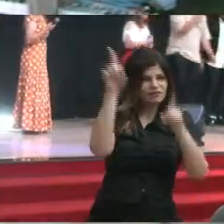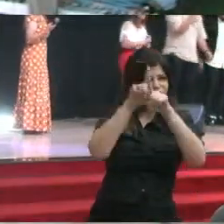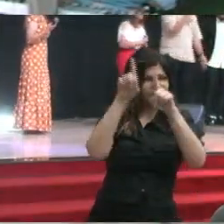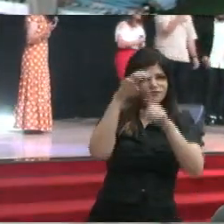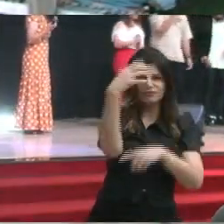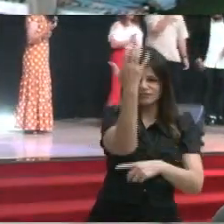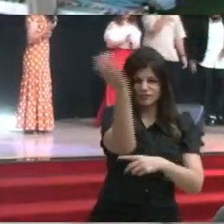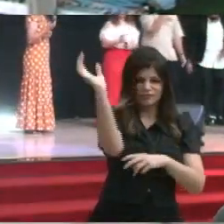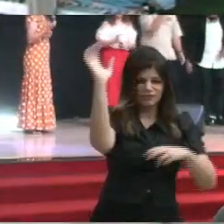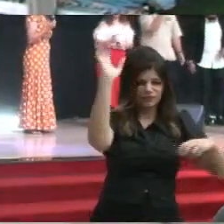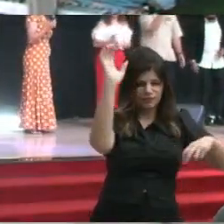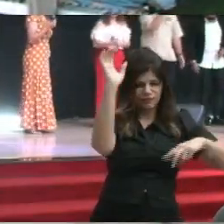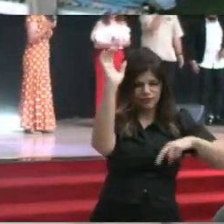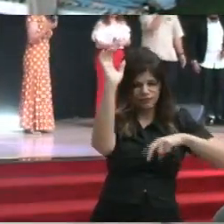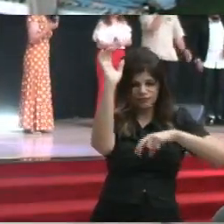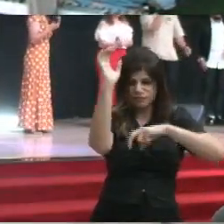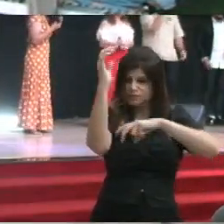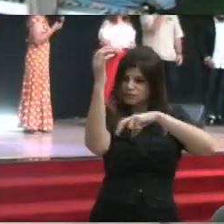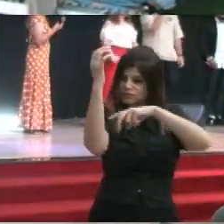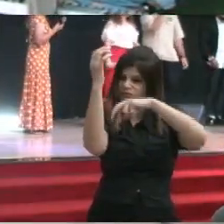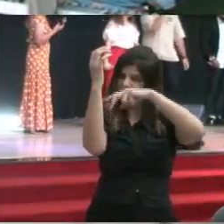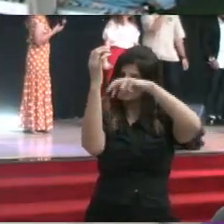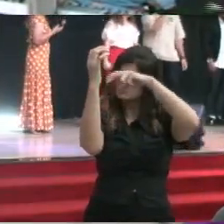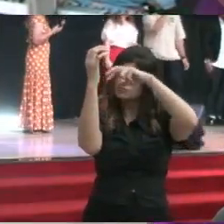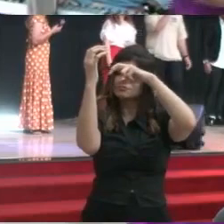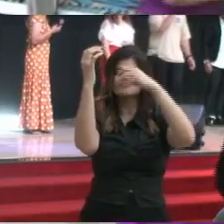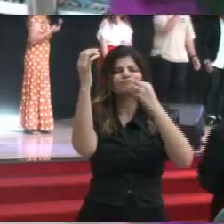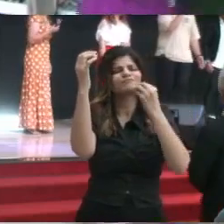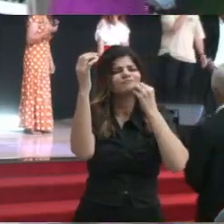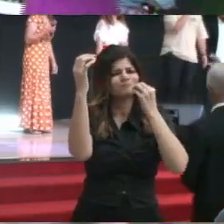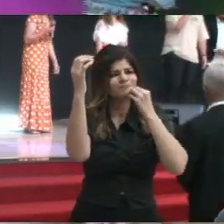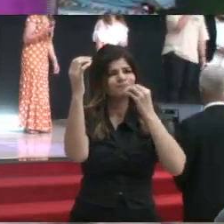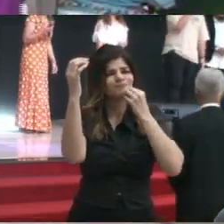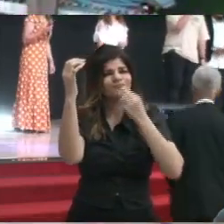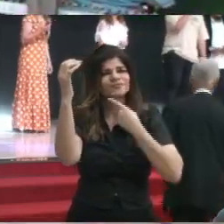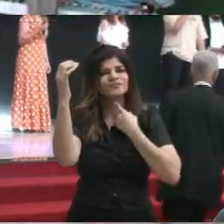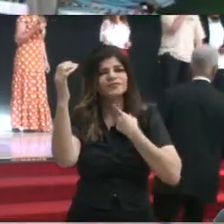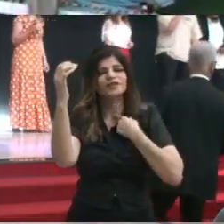O mais alto que eu puder,